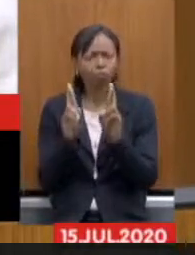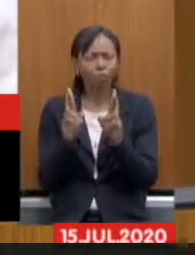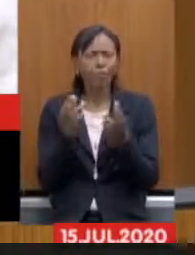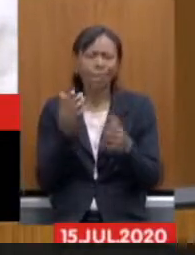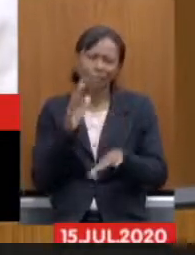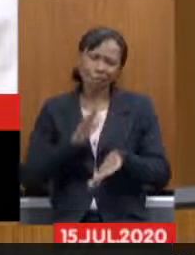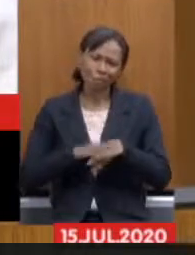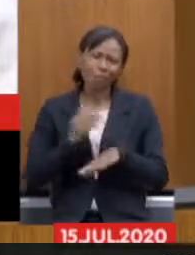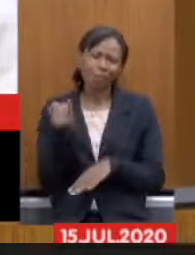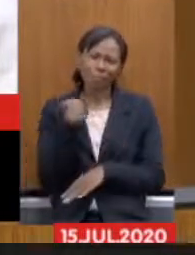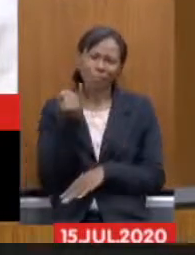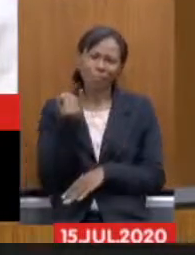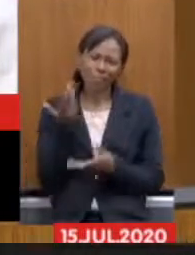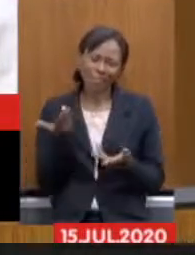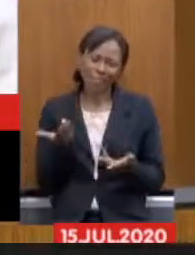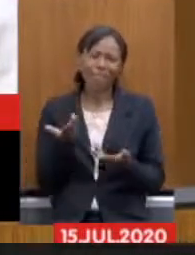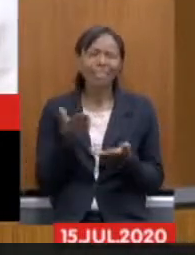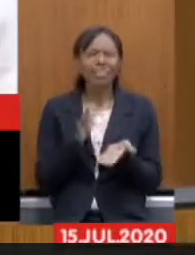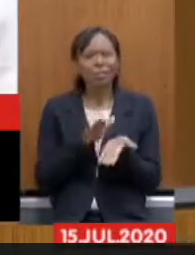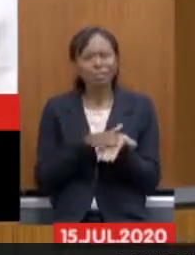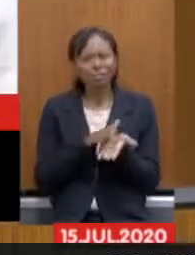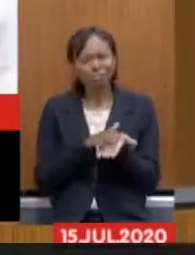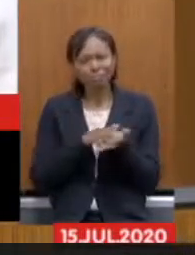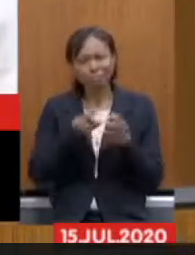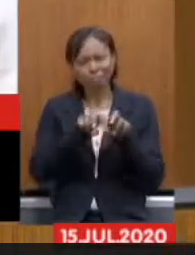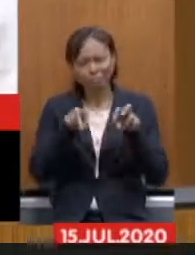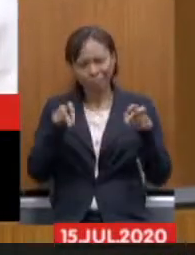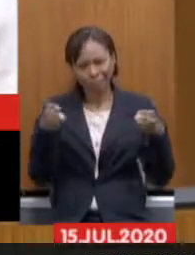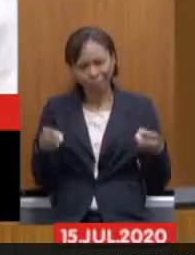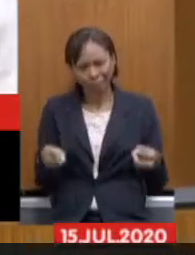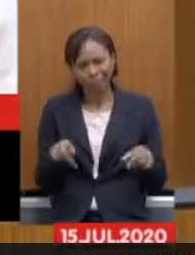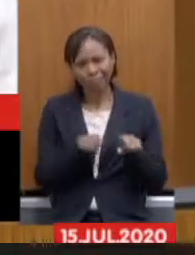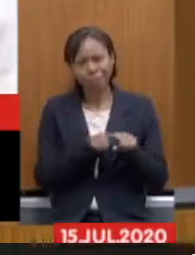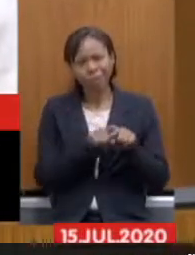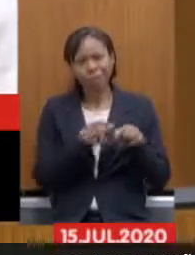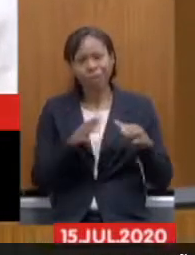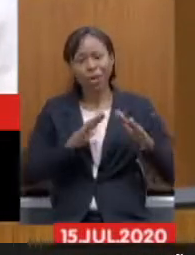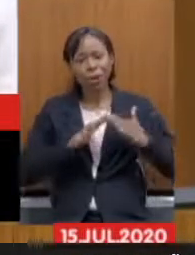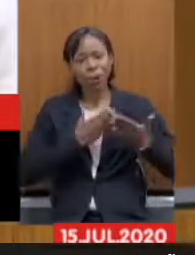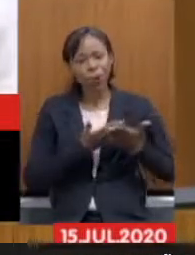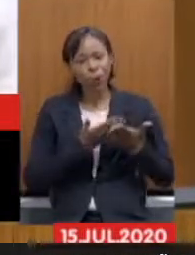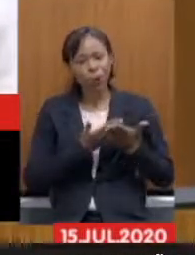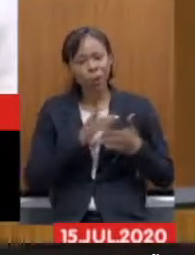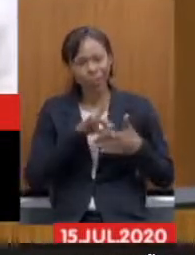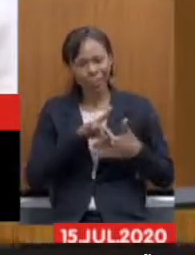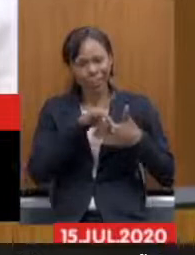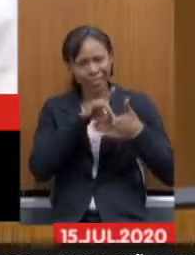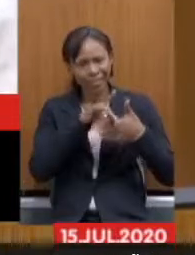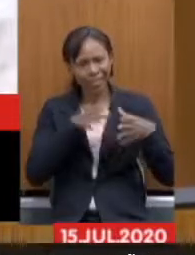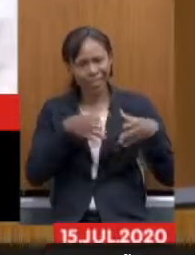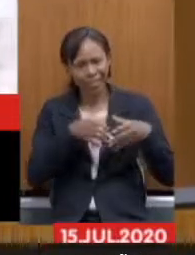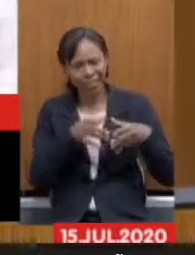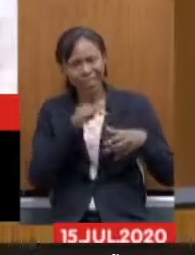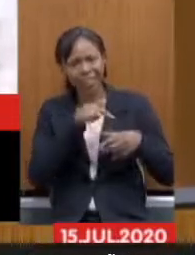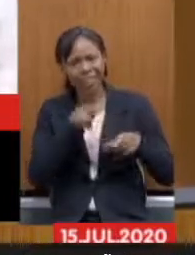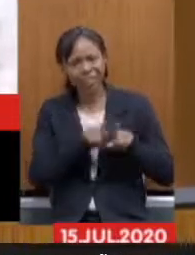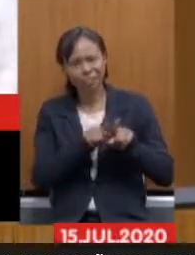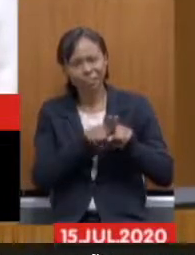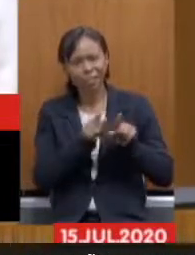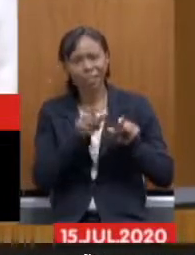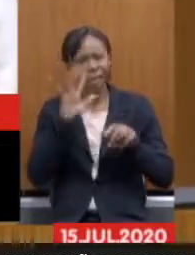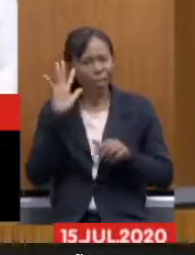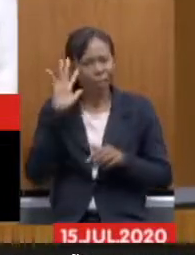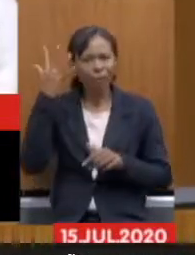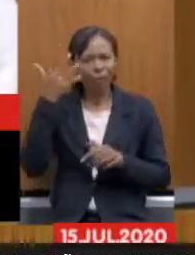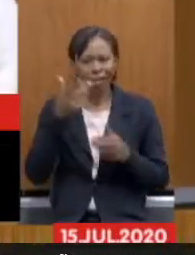que é isso que tá mantendo então eu parabenizo a mesa parabenizo nosso colégio de líderes também que junto com vocês estão tomando essas decisões